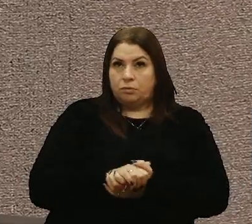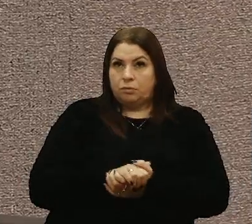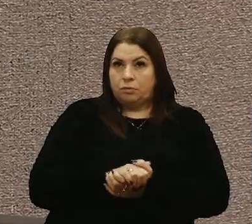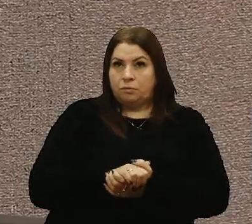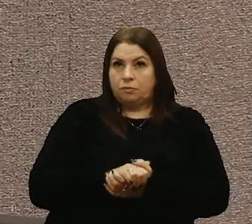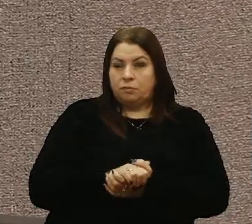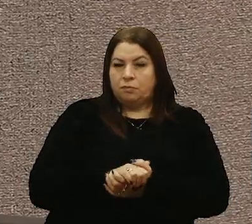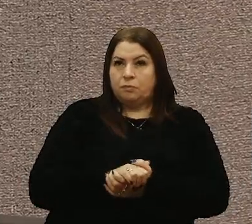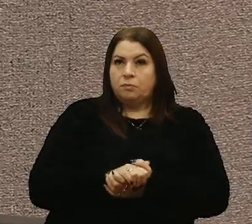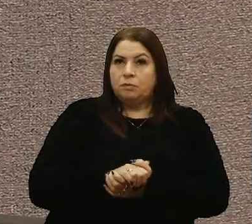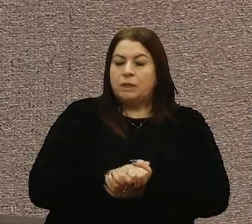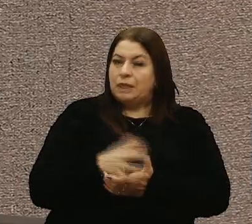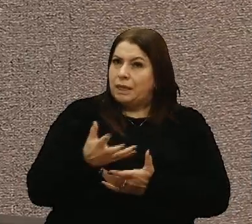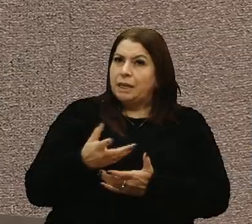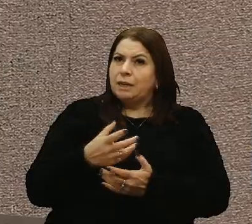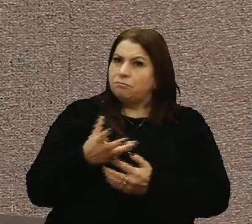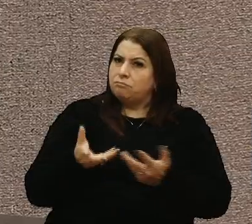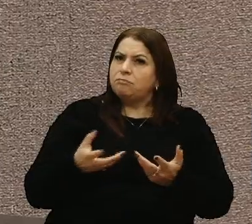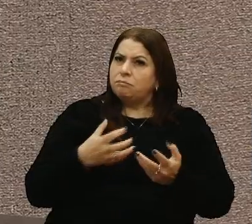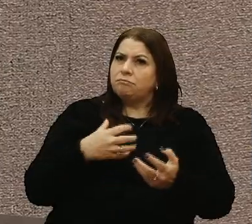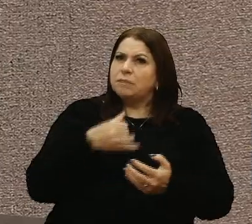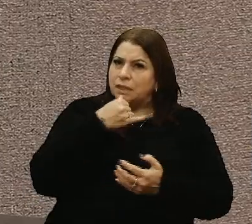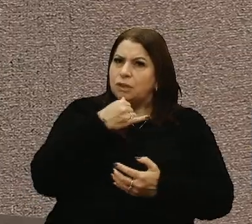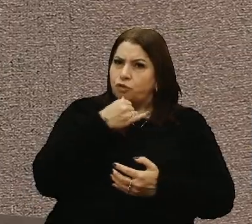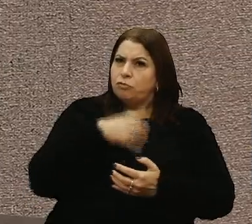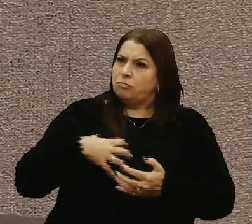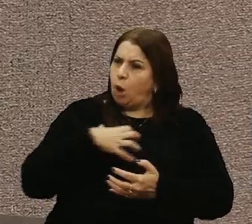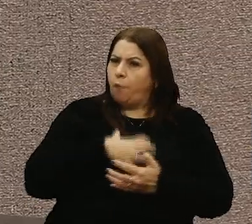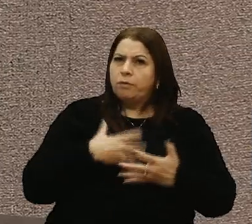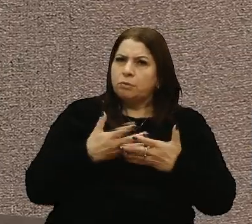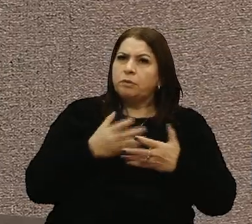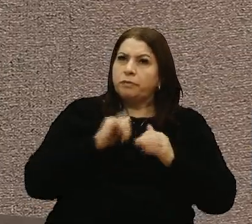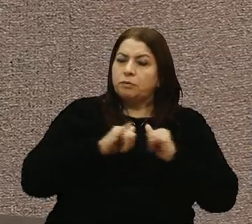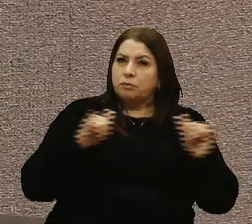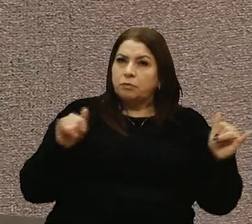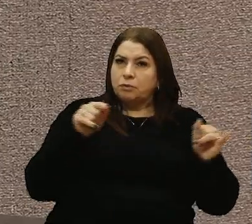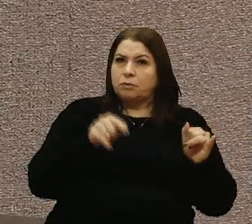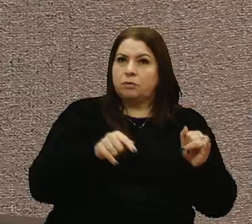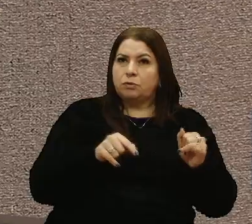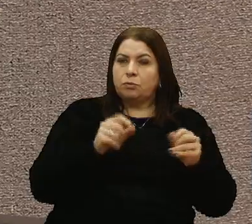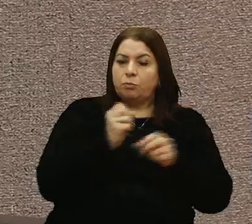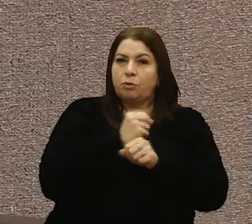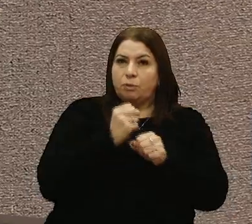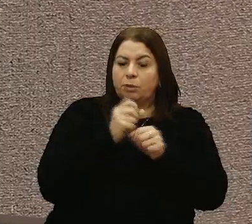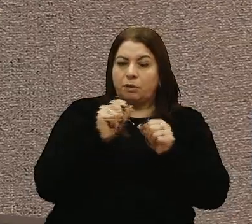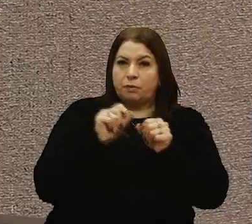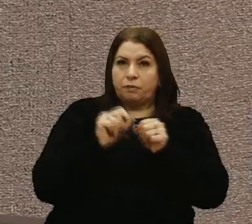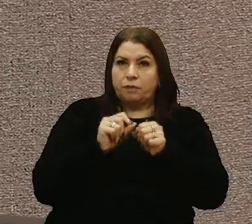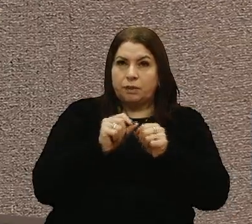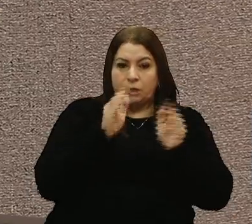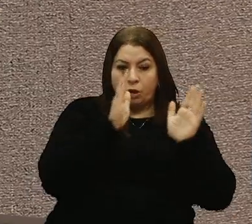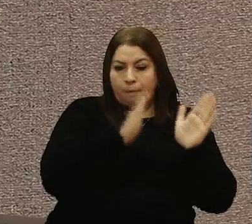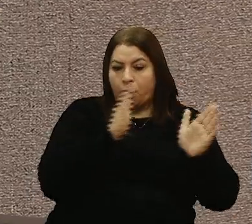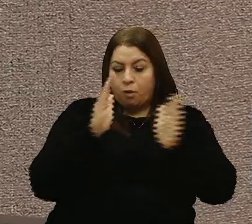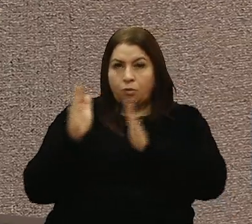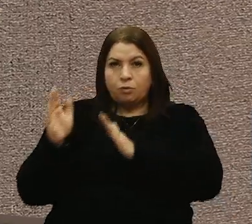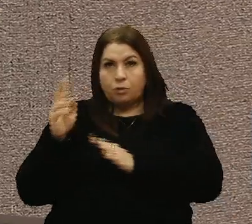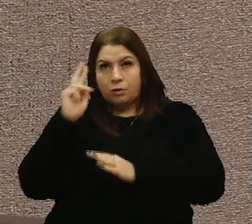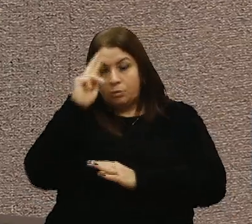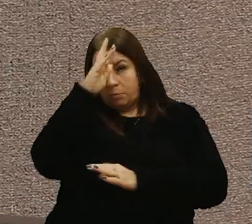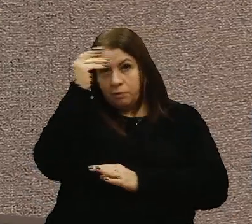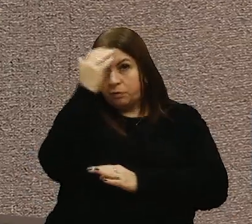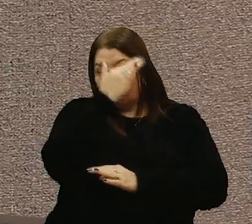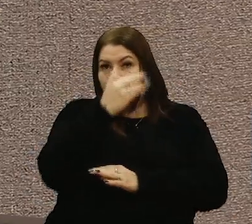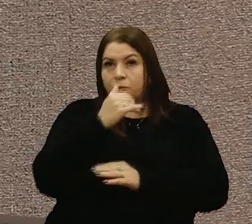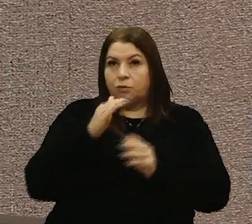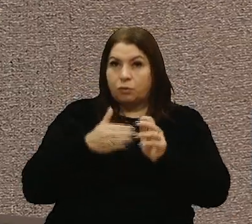É revoltante saber que foi feito um anúncio de uma obra que poderia ser feita em blocos, como disse o prefeito Adiló, e orientou